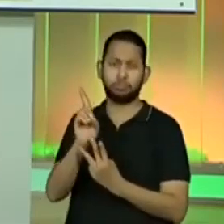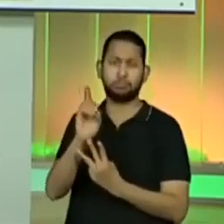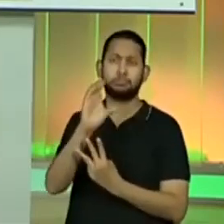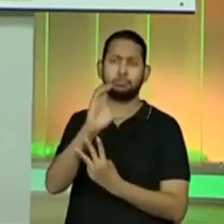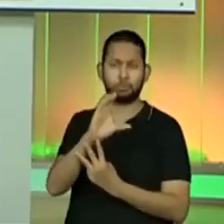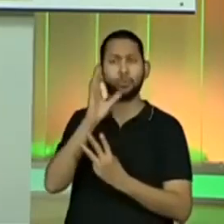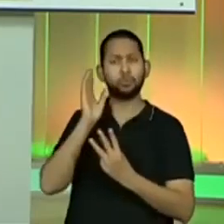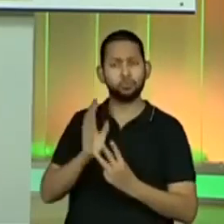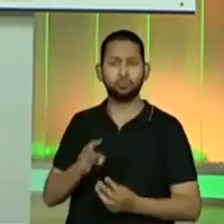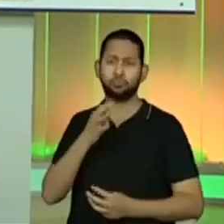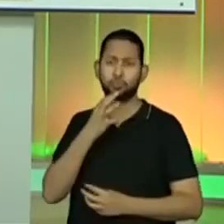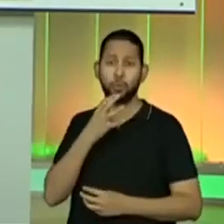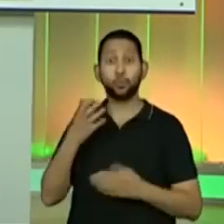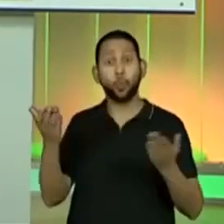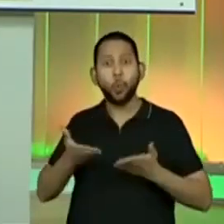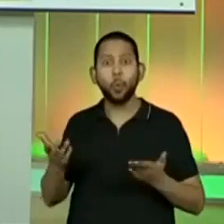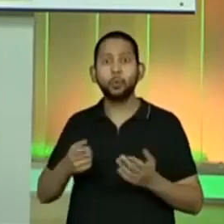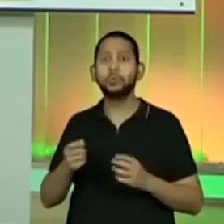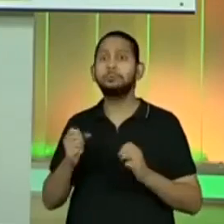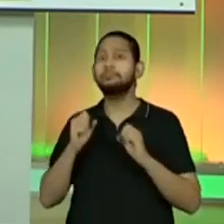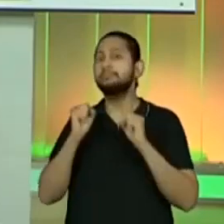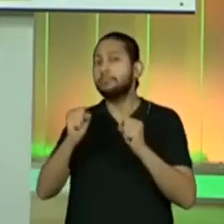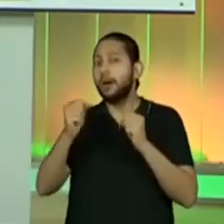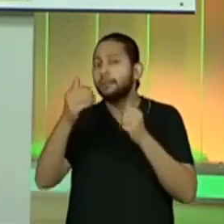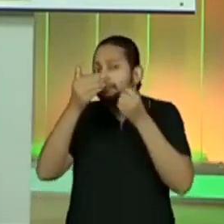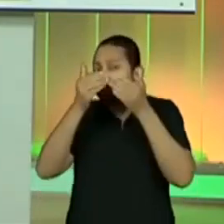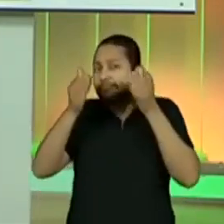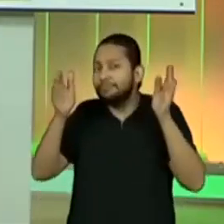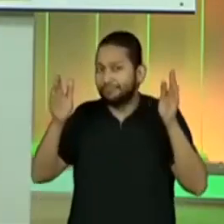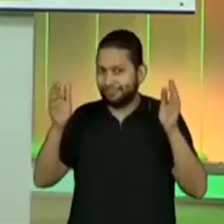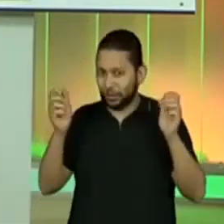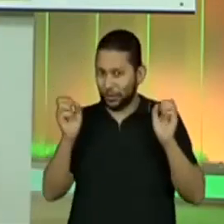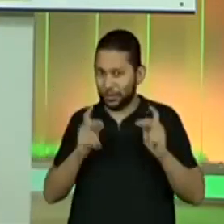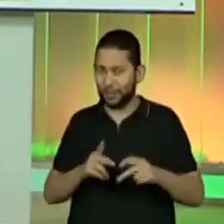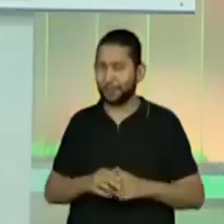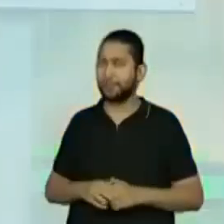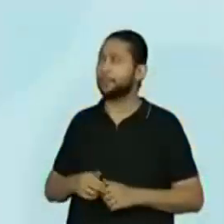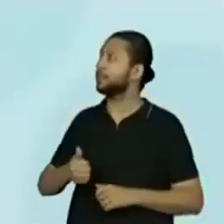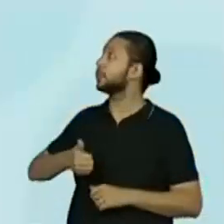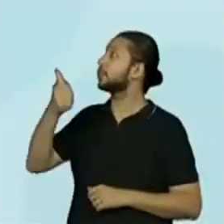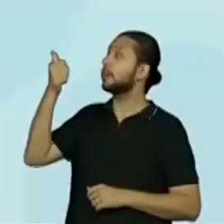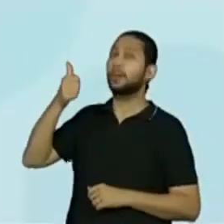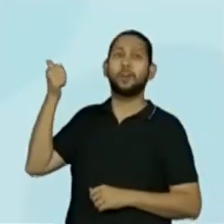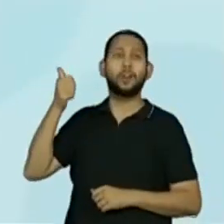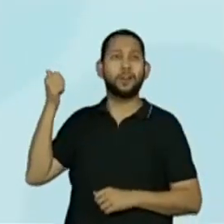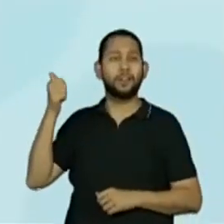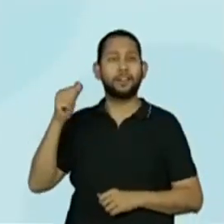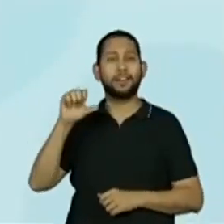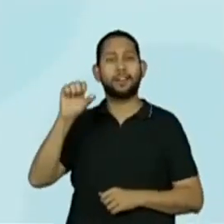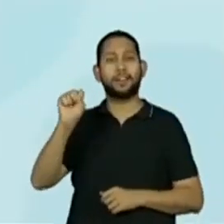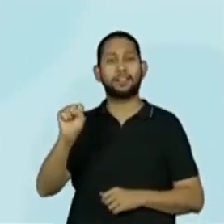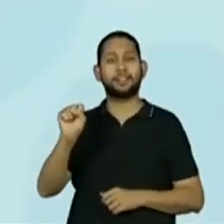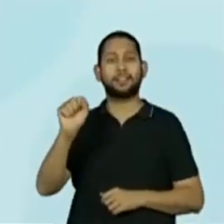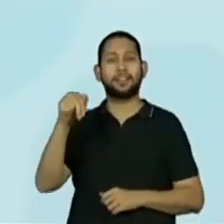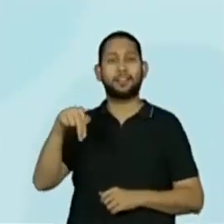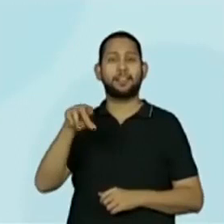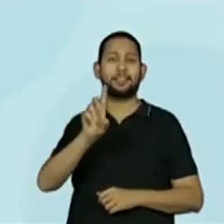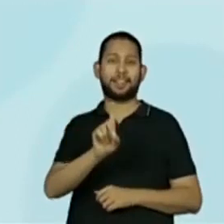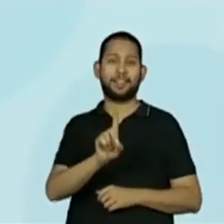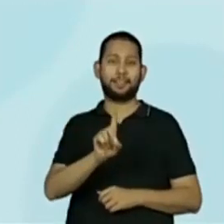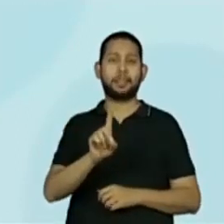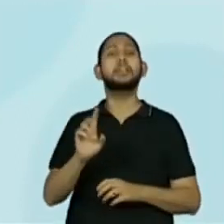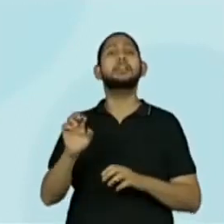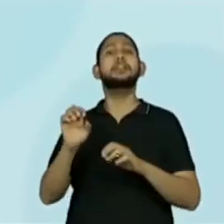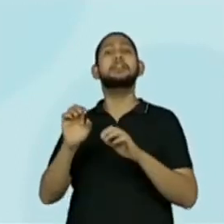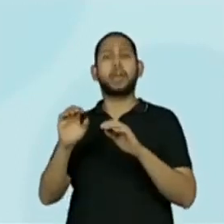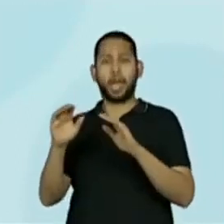ampliar as suas possibilidades. Então, vamos retomar. Olha, o próprio nome já nos ajuda a compreender melhor. Sistema de